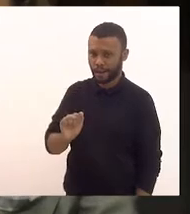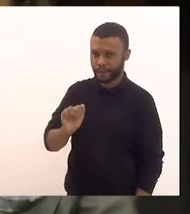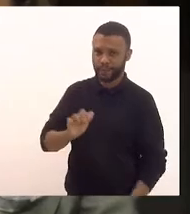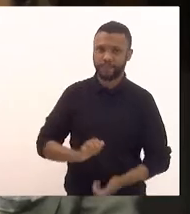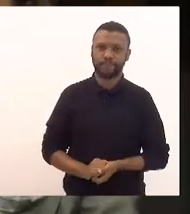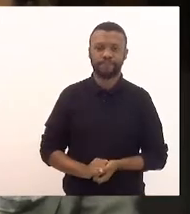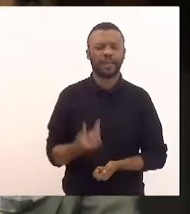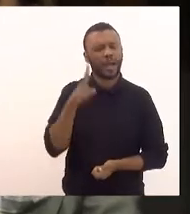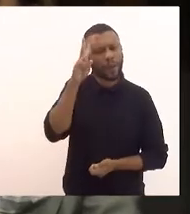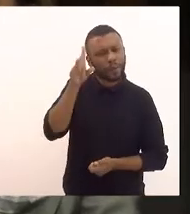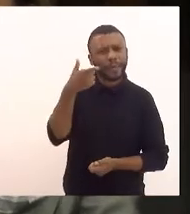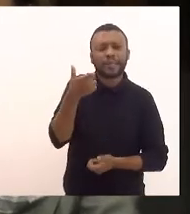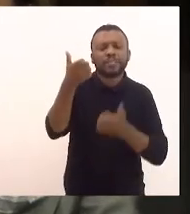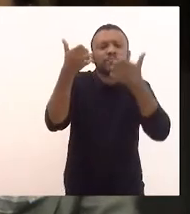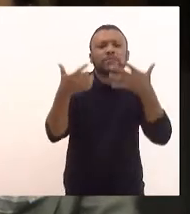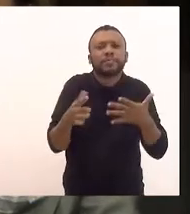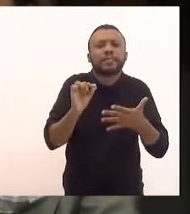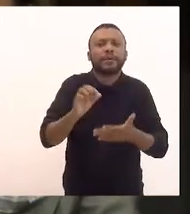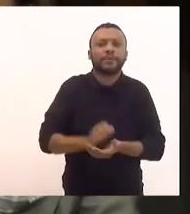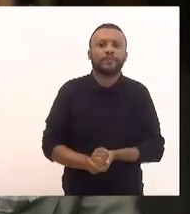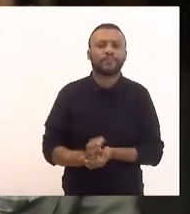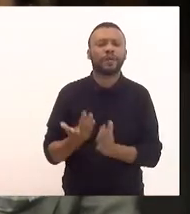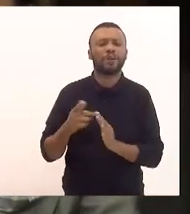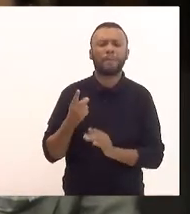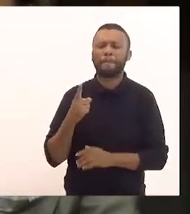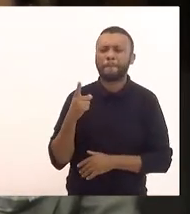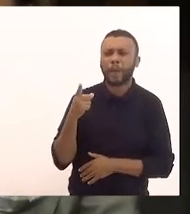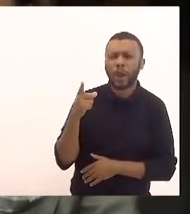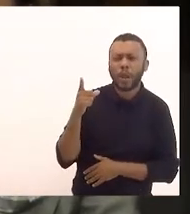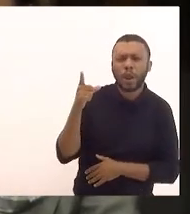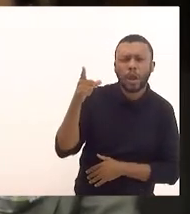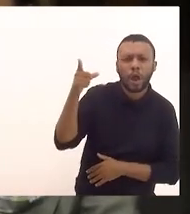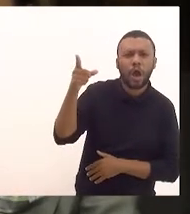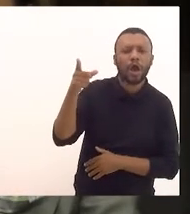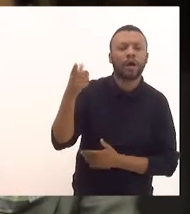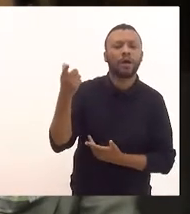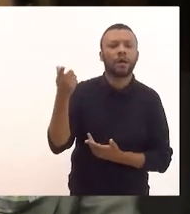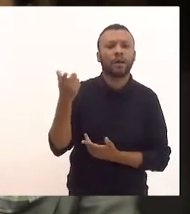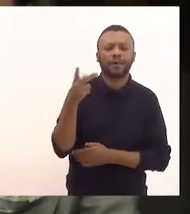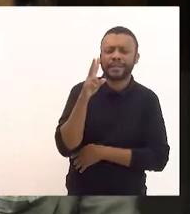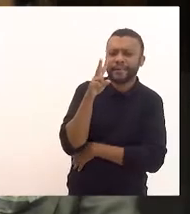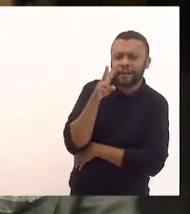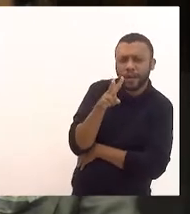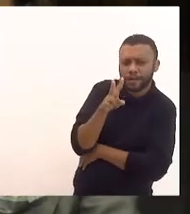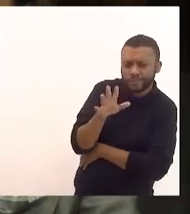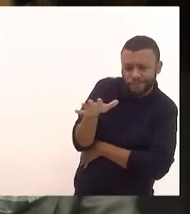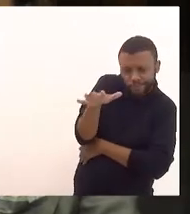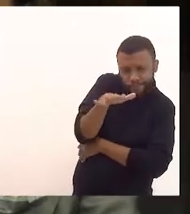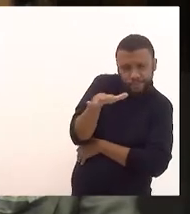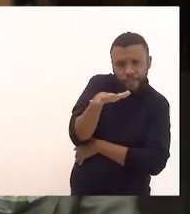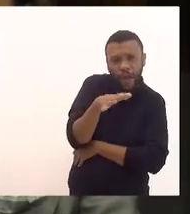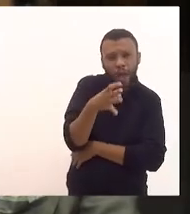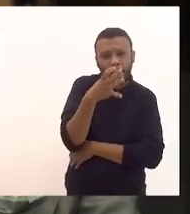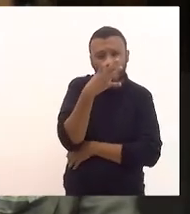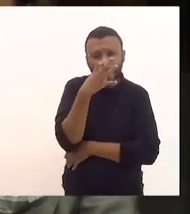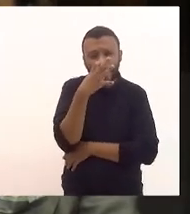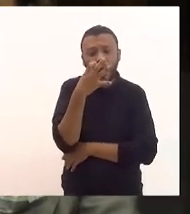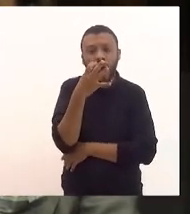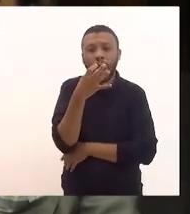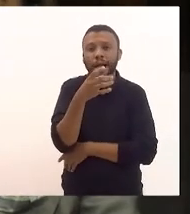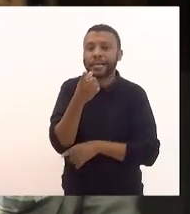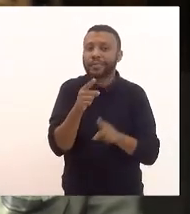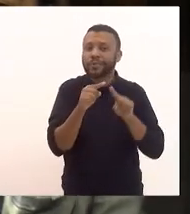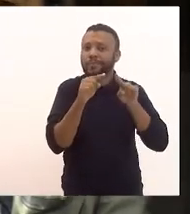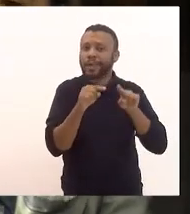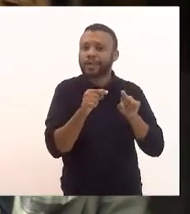eu eu venho de longe e eu estava olhando os Defensores e as defensoras olhando aqueles mais antigos mas